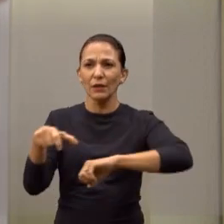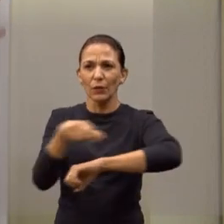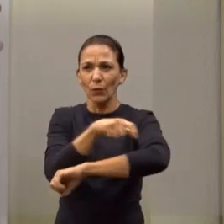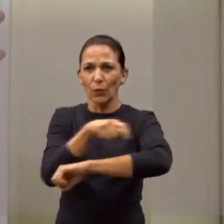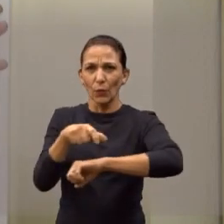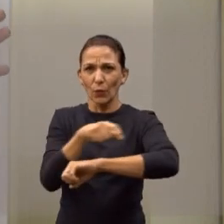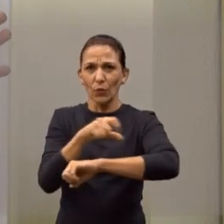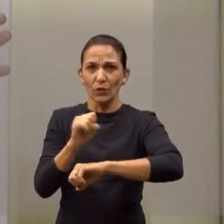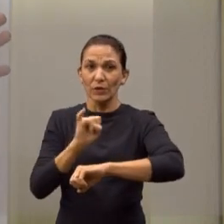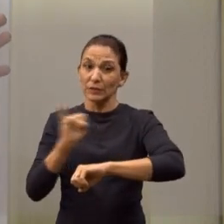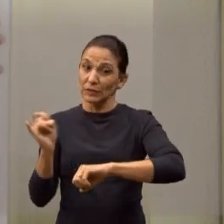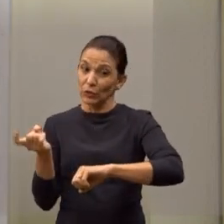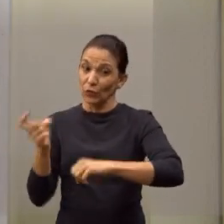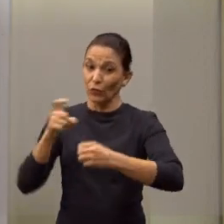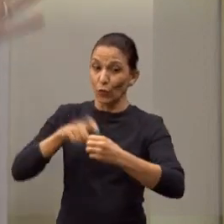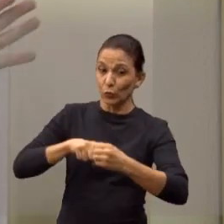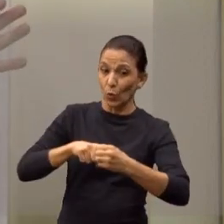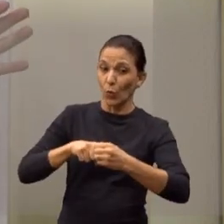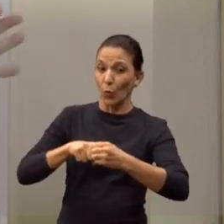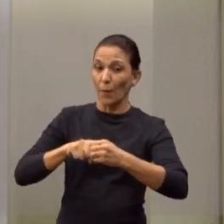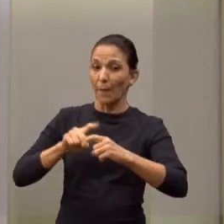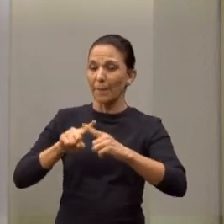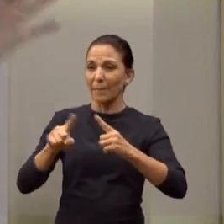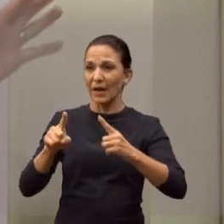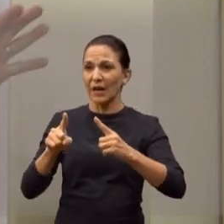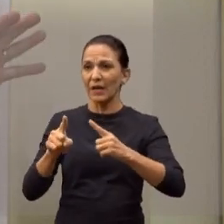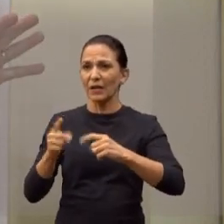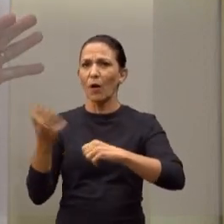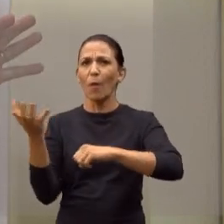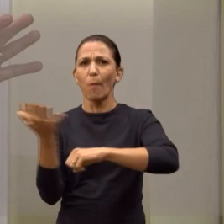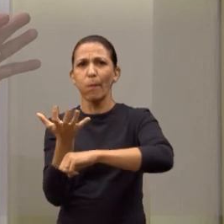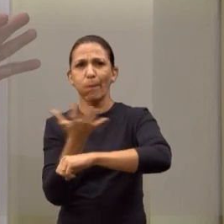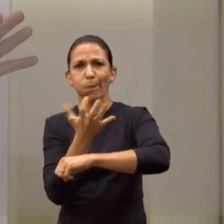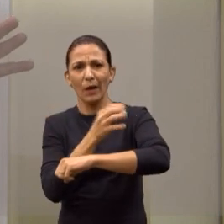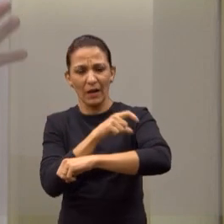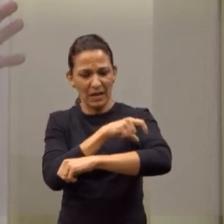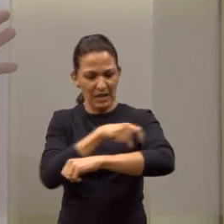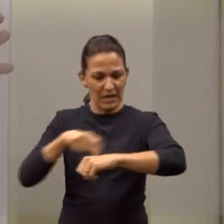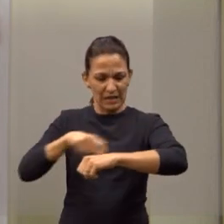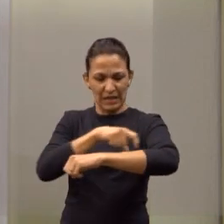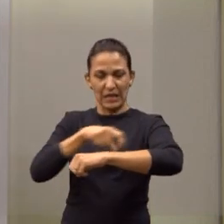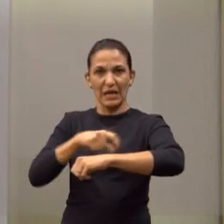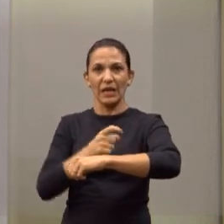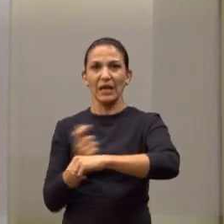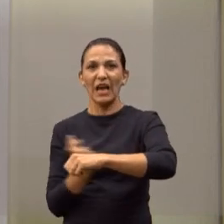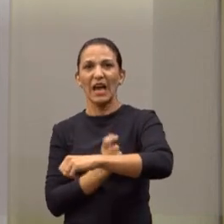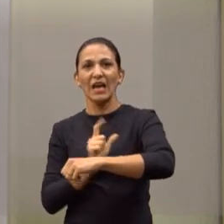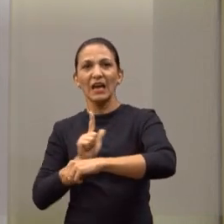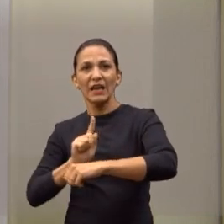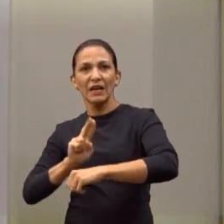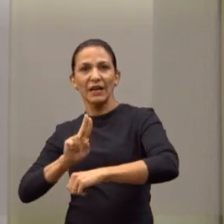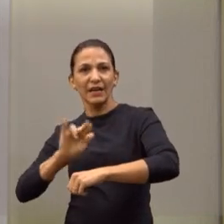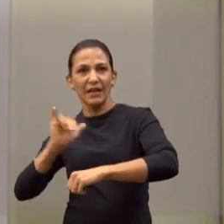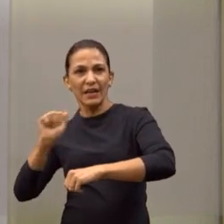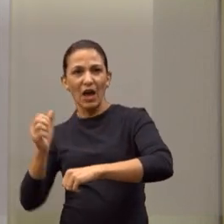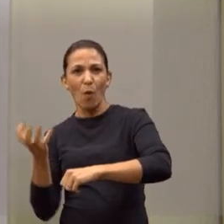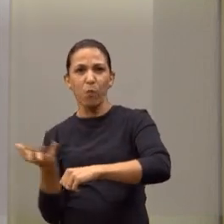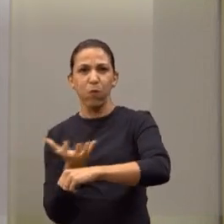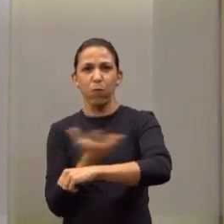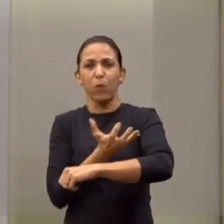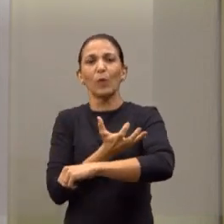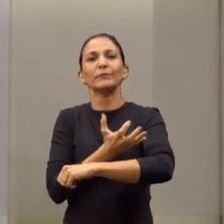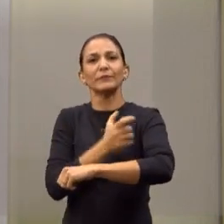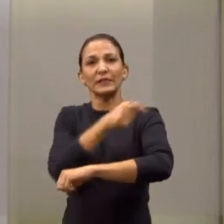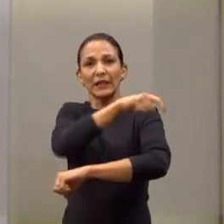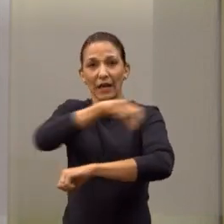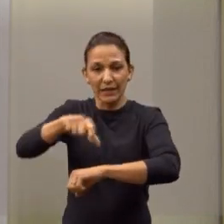só se voltarem fazer as guias não estão fazendo o mato tá grande né guia está grande então amanhã eu passarei vou passar novamente no local